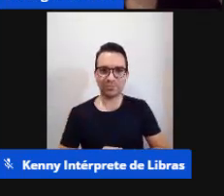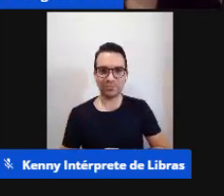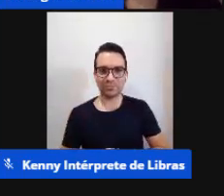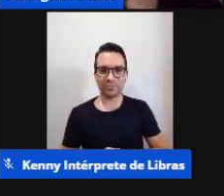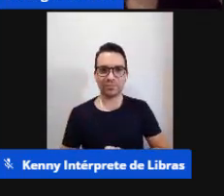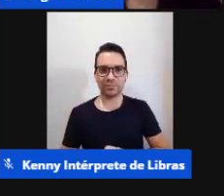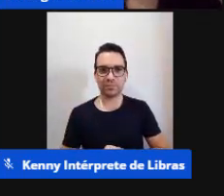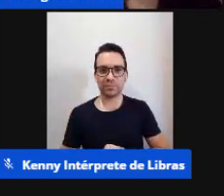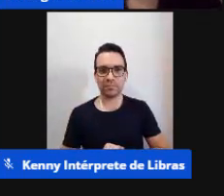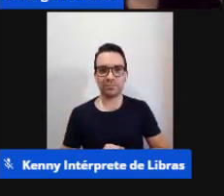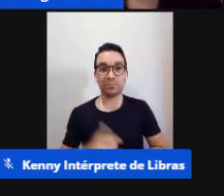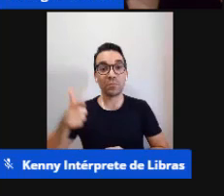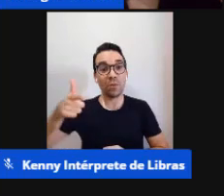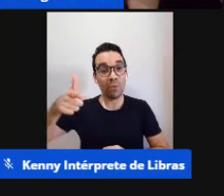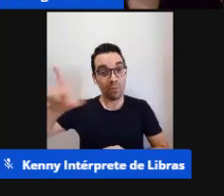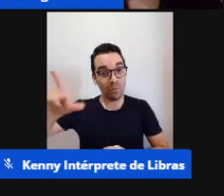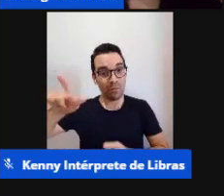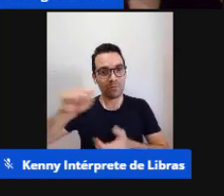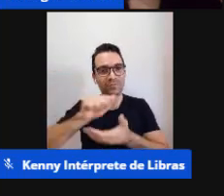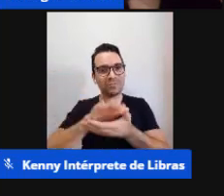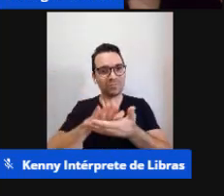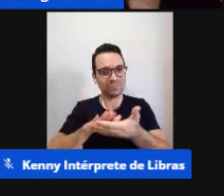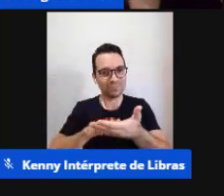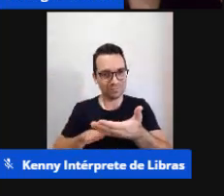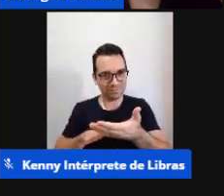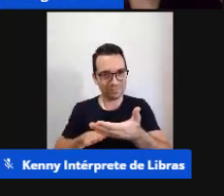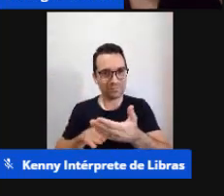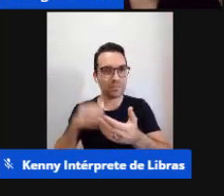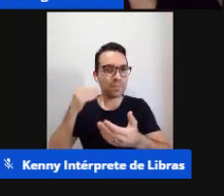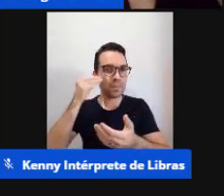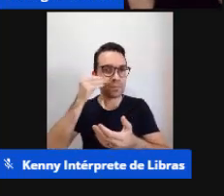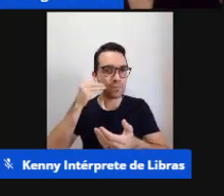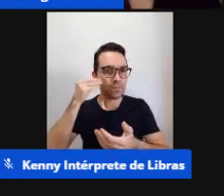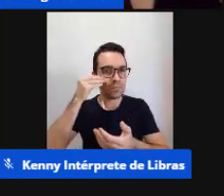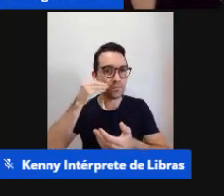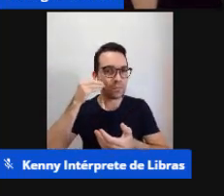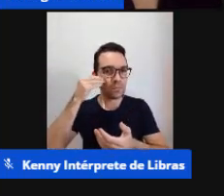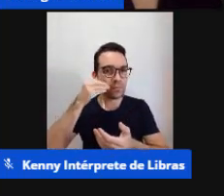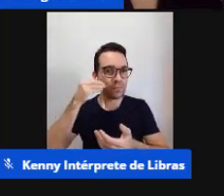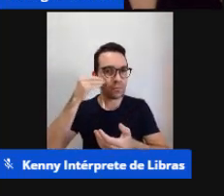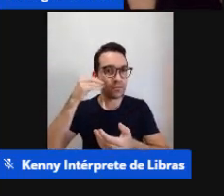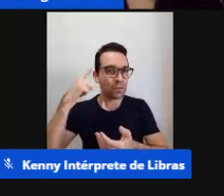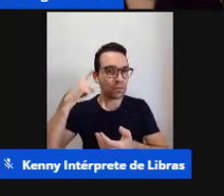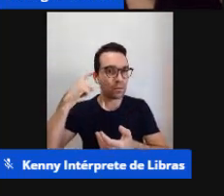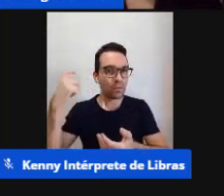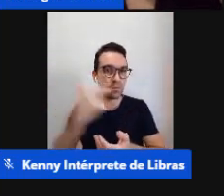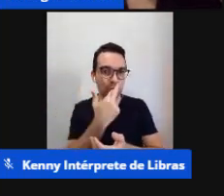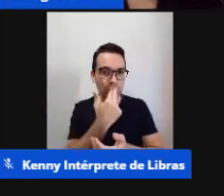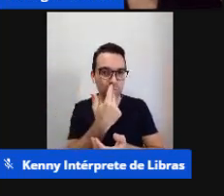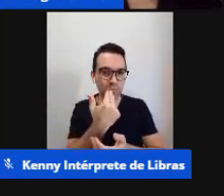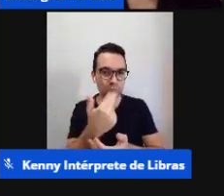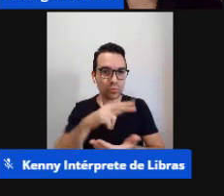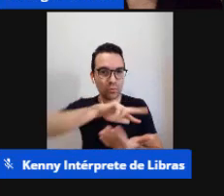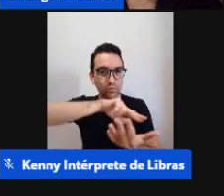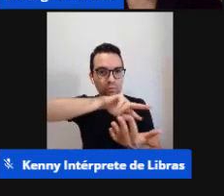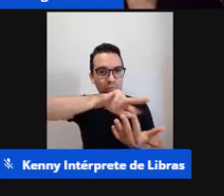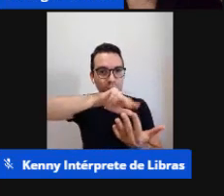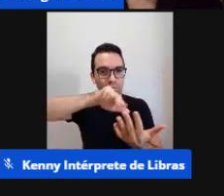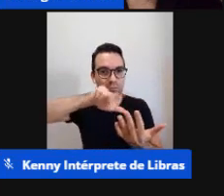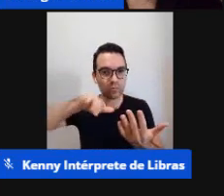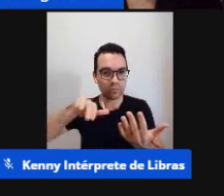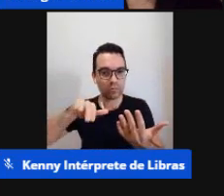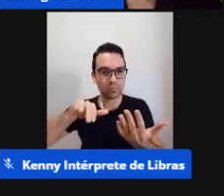Então vamos lá para mais uma atividade do nosso campo de experiência, traços, sons, cores e formas. Nessa atividade vamos contemplar muito